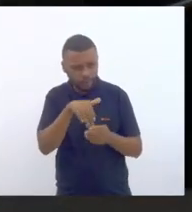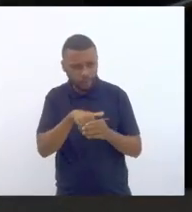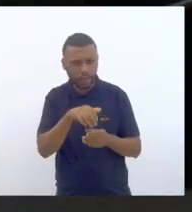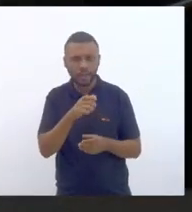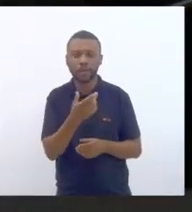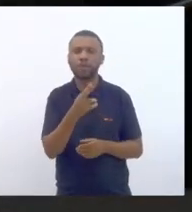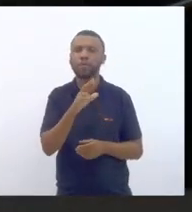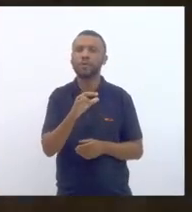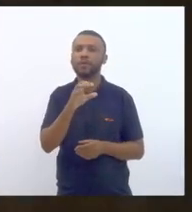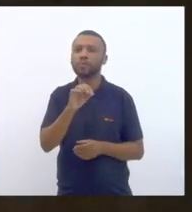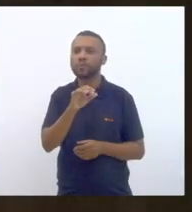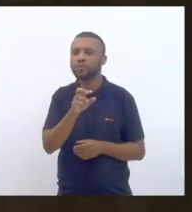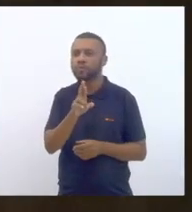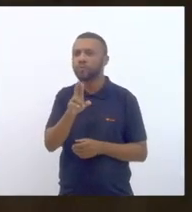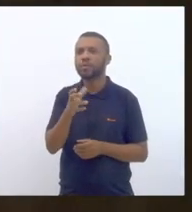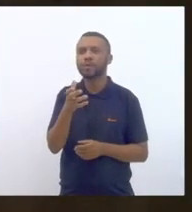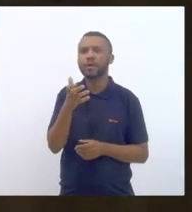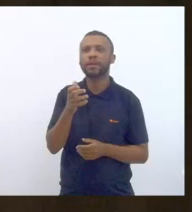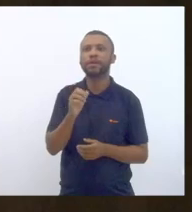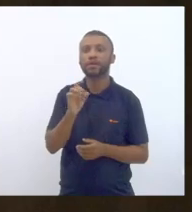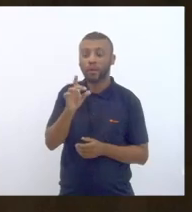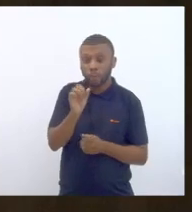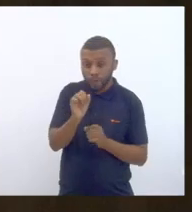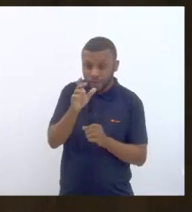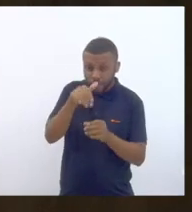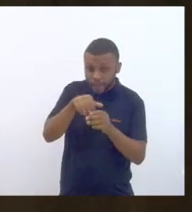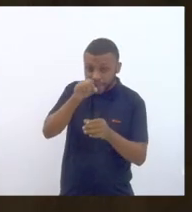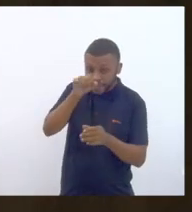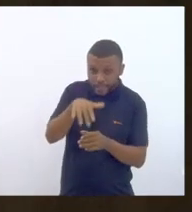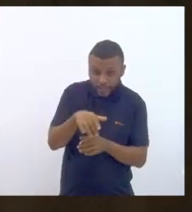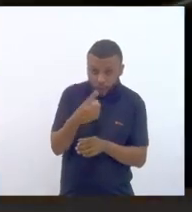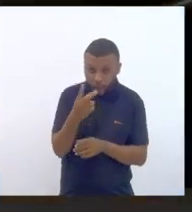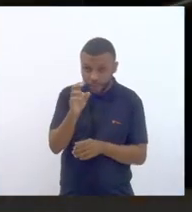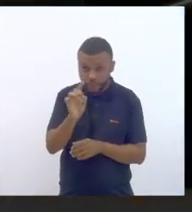Júnior? Eu gostaria. Deputado Eurico Júnior. Só pode votar sim uma vez só?